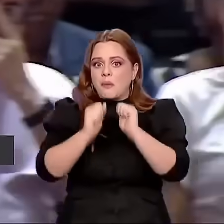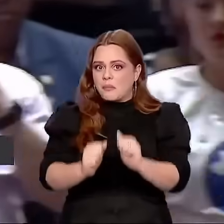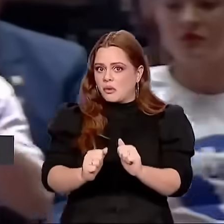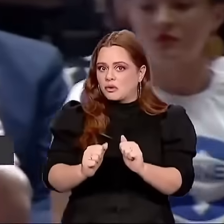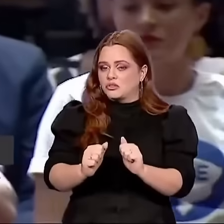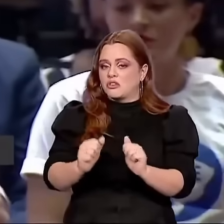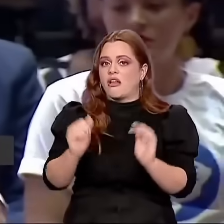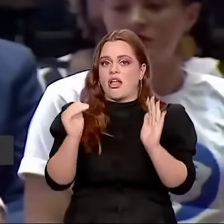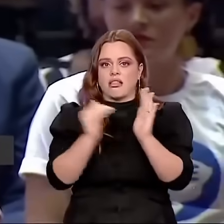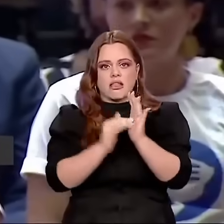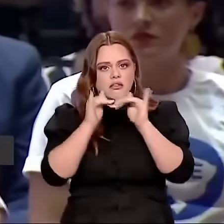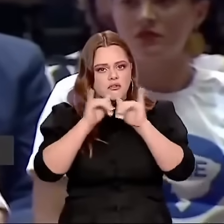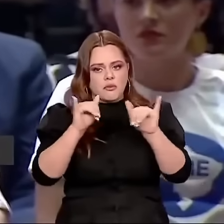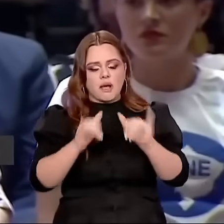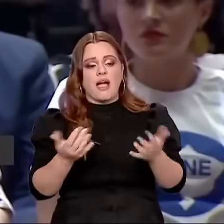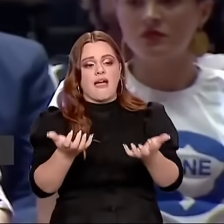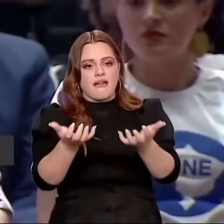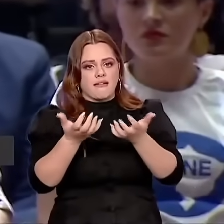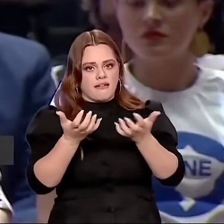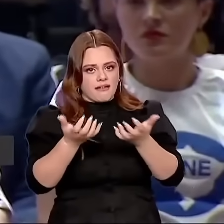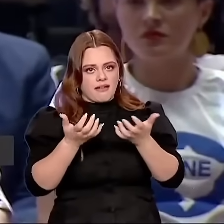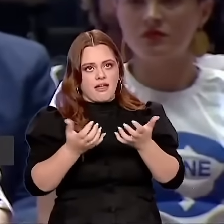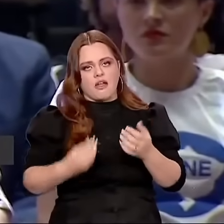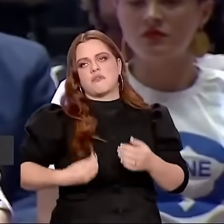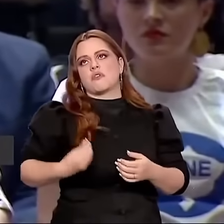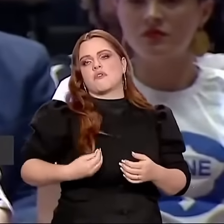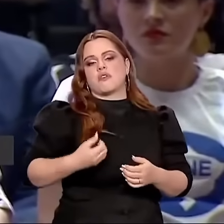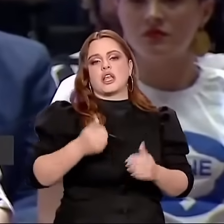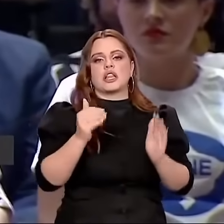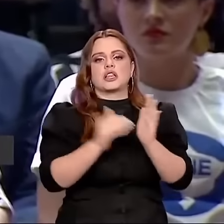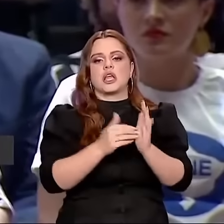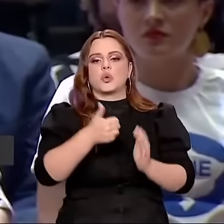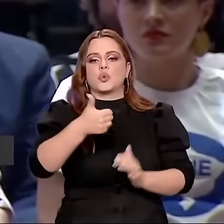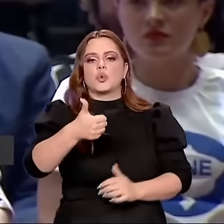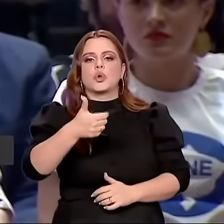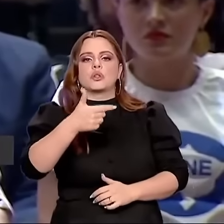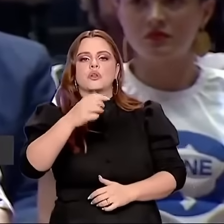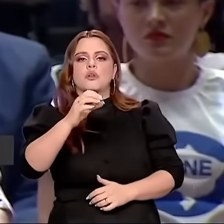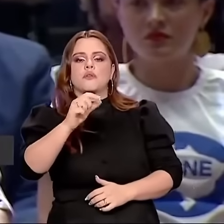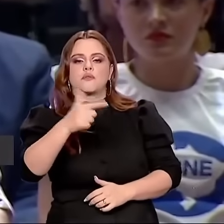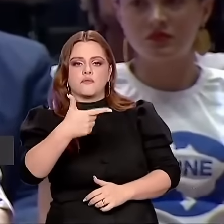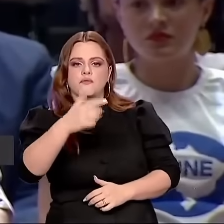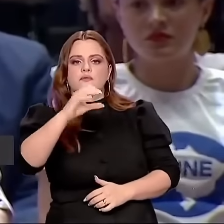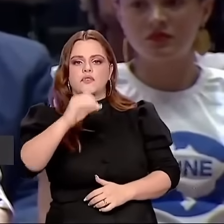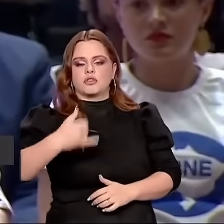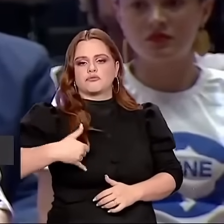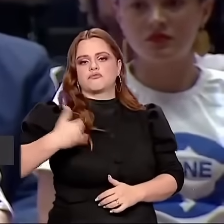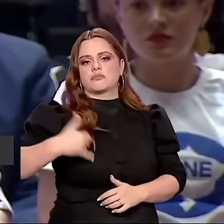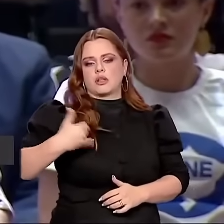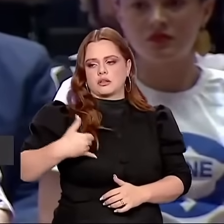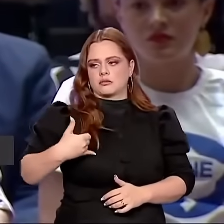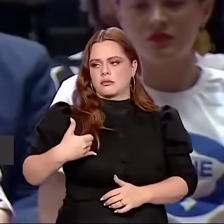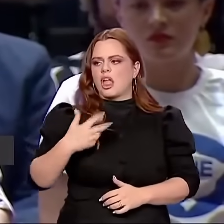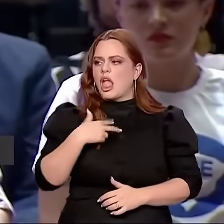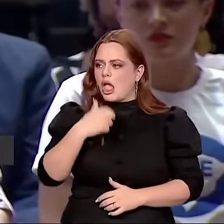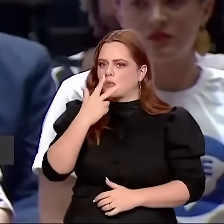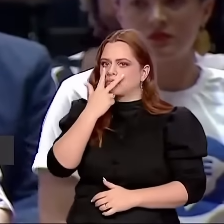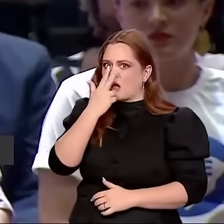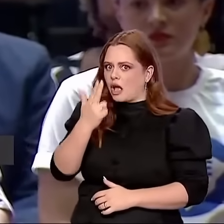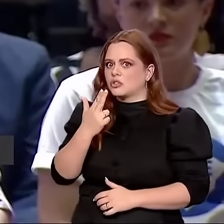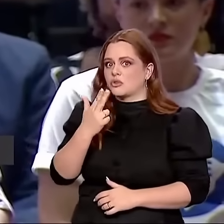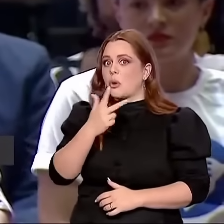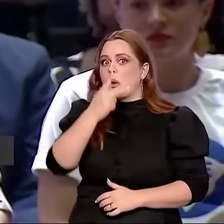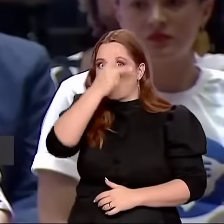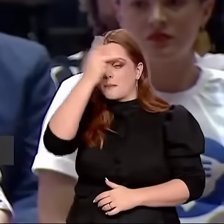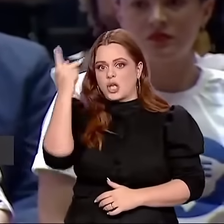dizer que quer viver até 120 anos de idade, como eu acho que o homem que vai viver 120 já